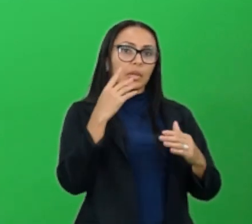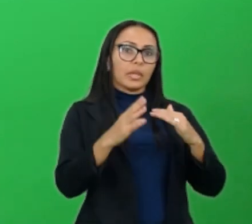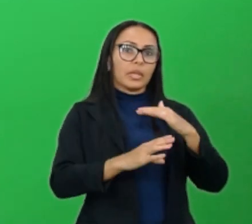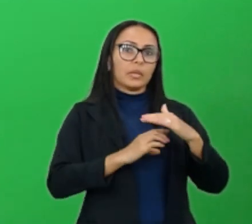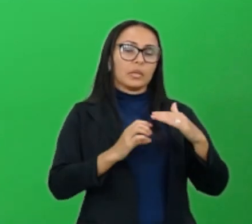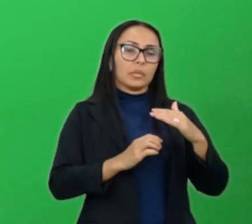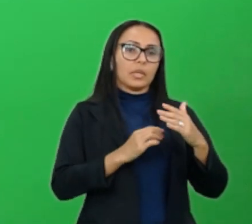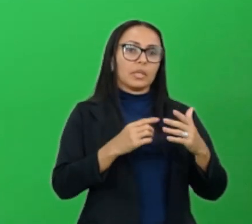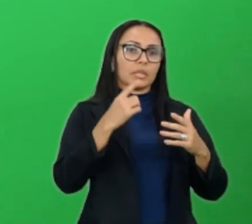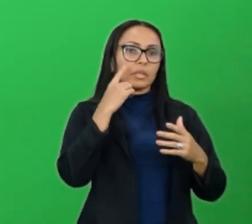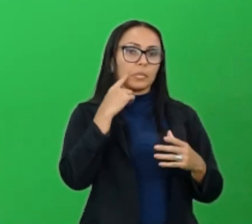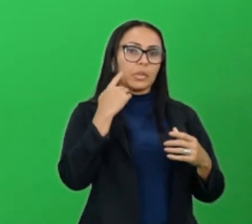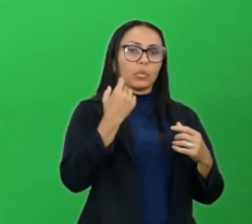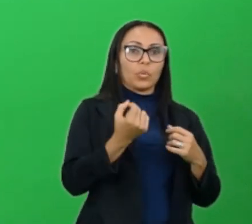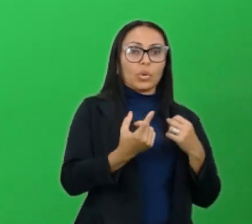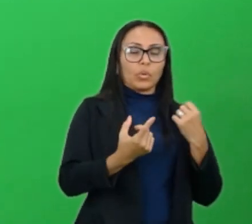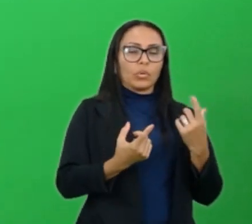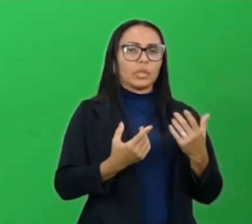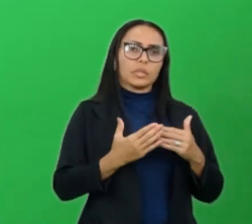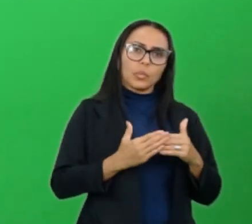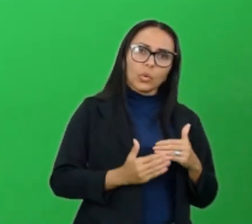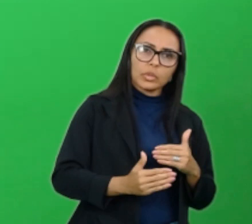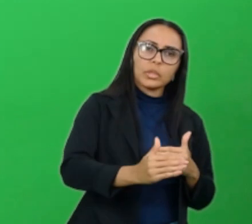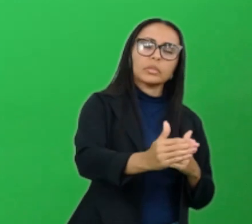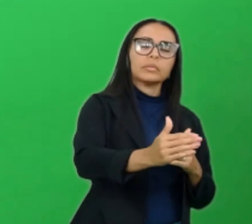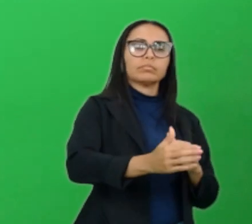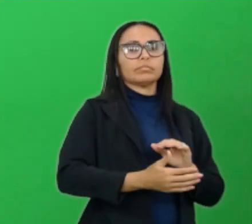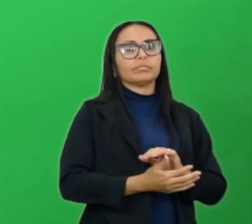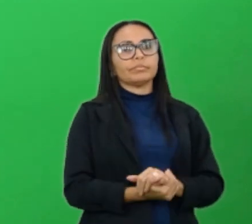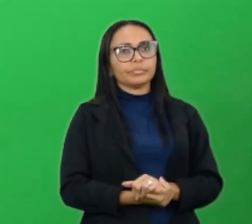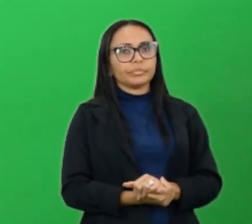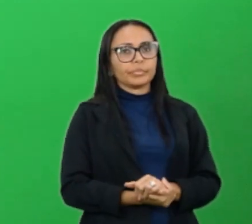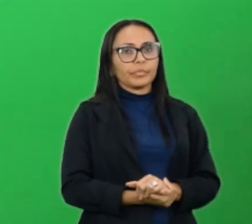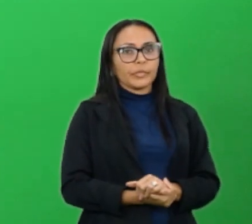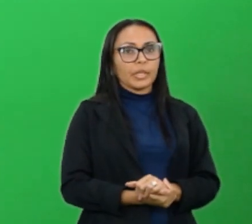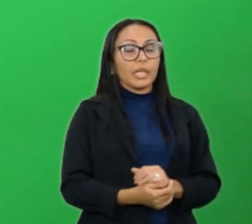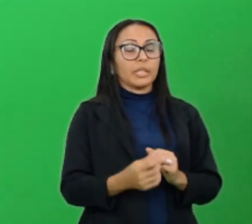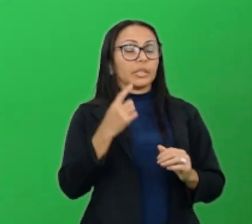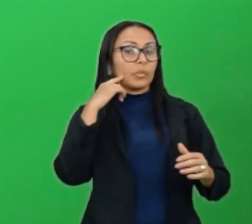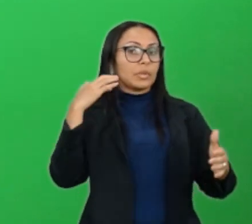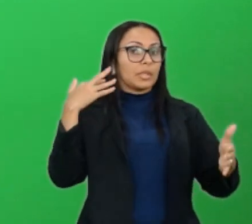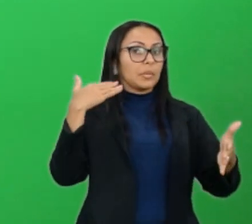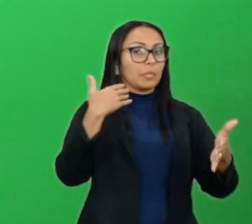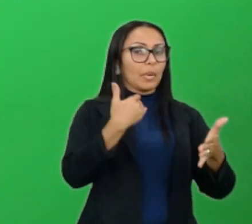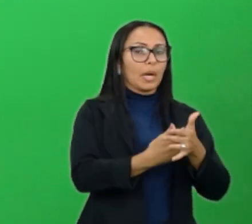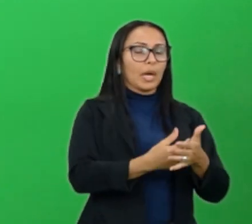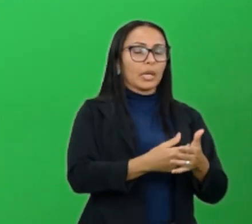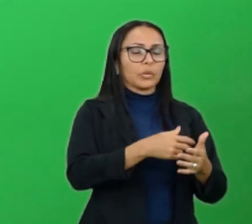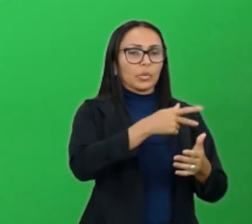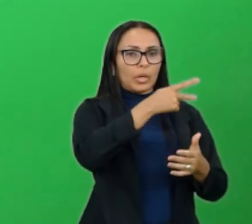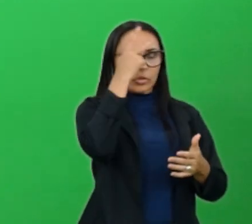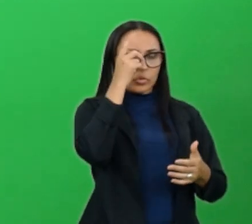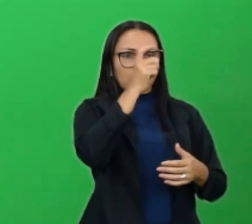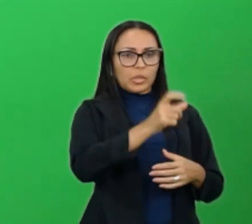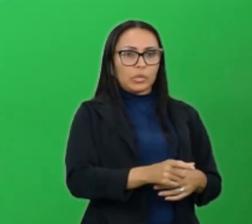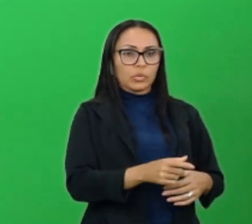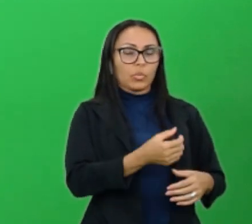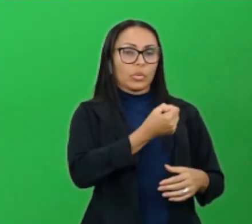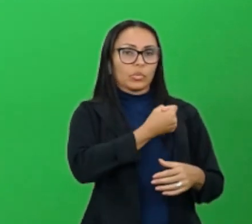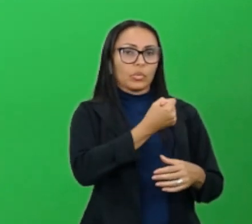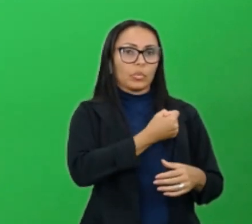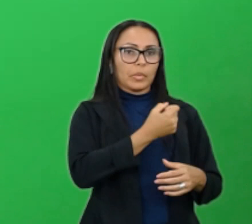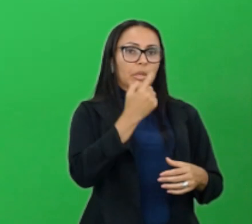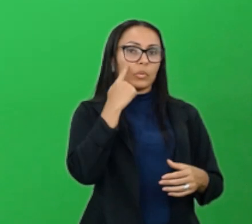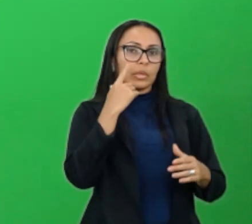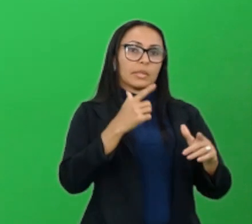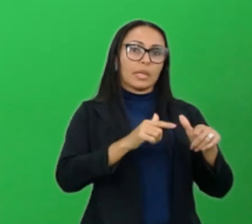outras e assim por diante. São indicadores de impacto, número de pessoas empregadas em atividades de conhecimento intensivo, de